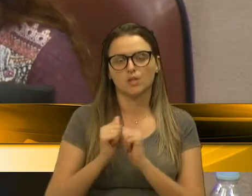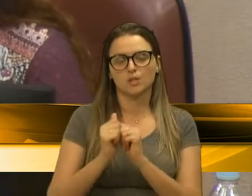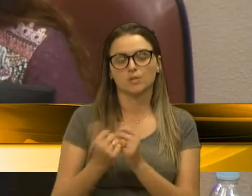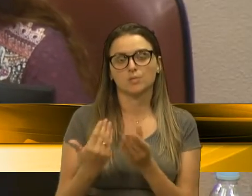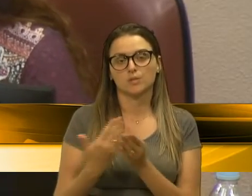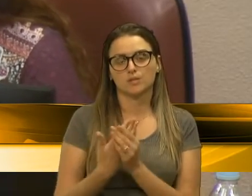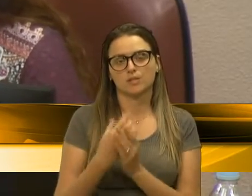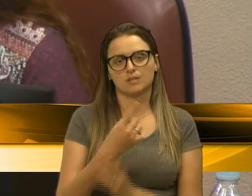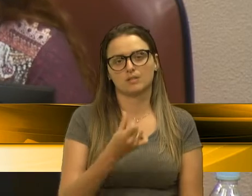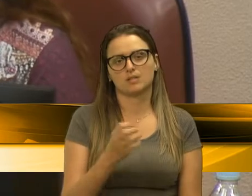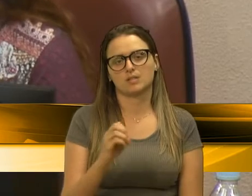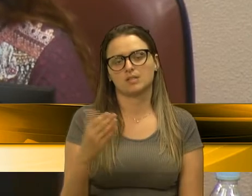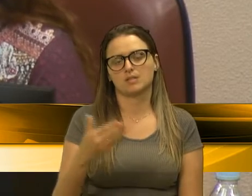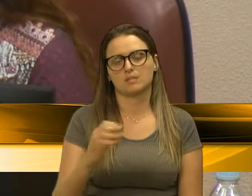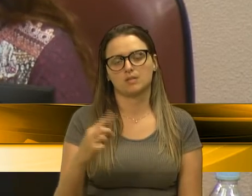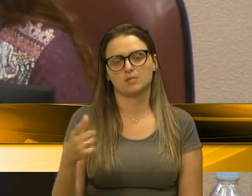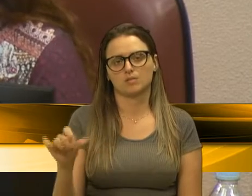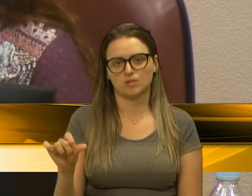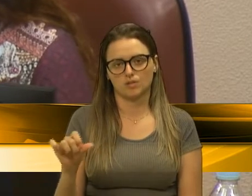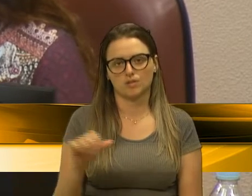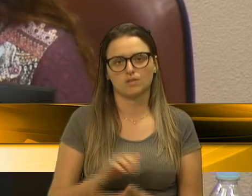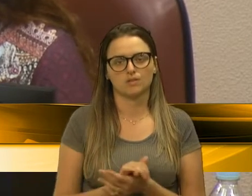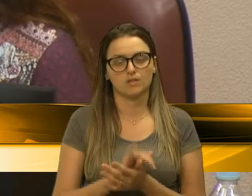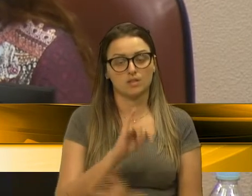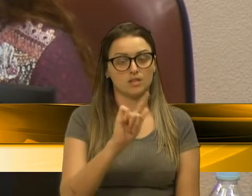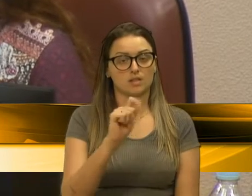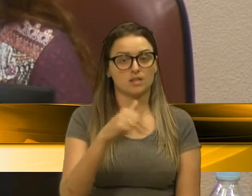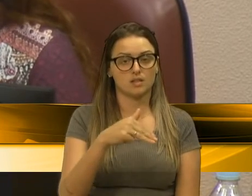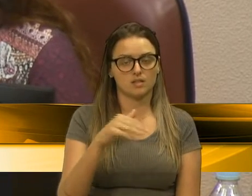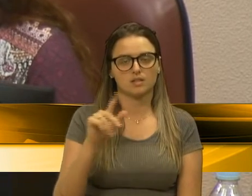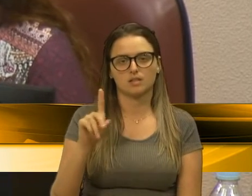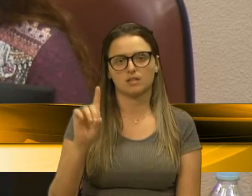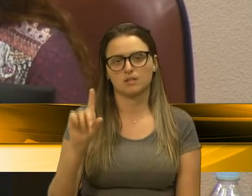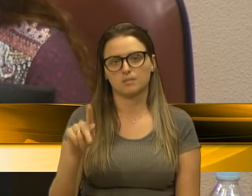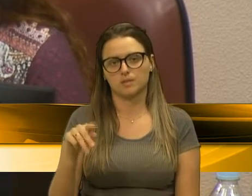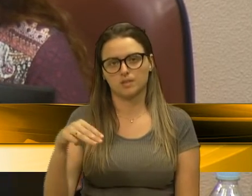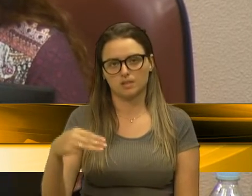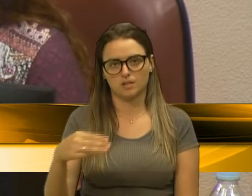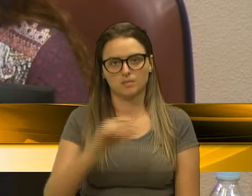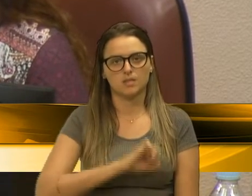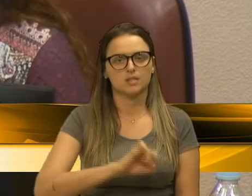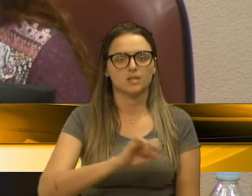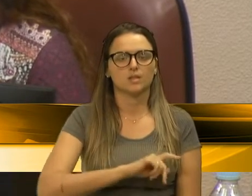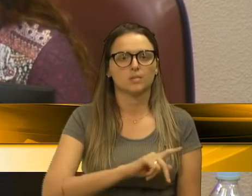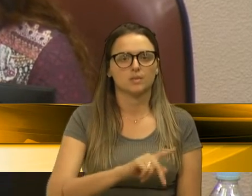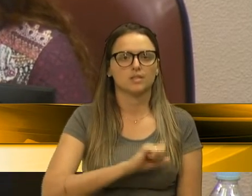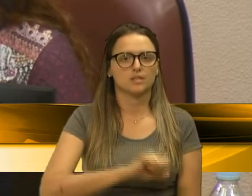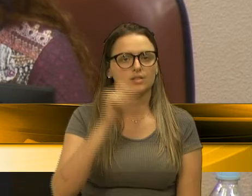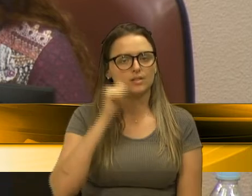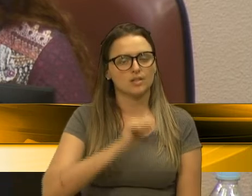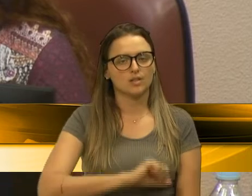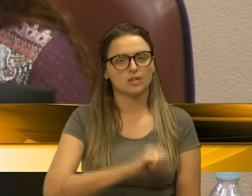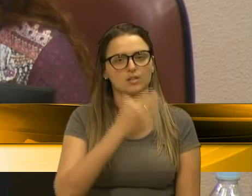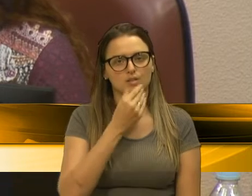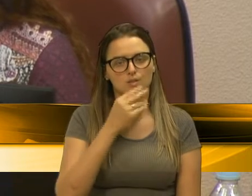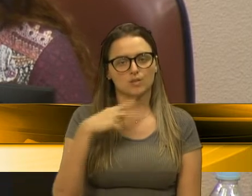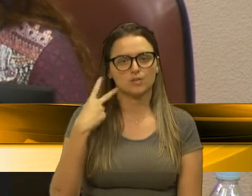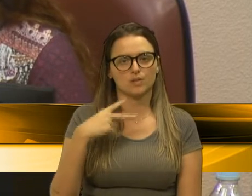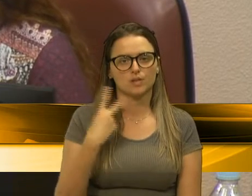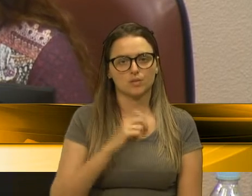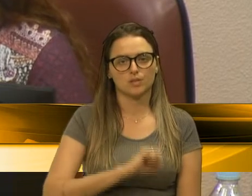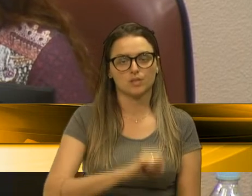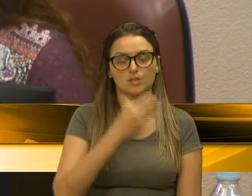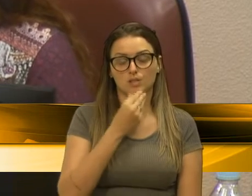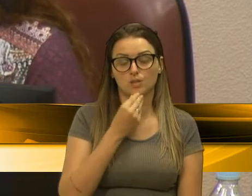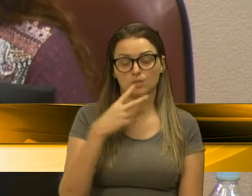processo 160/2019, ao IGAN e à DPM. Senhor presidente, senhoras vereadoras e